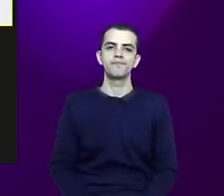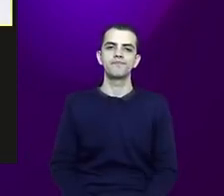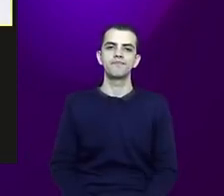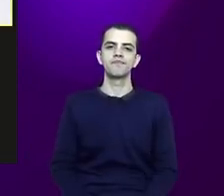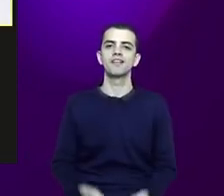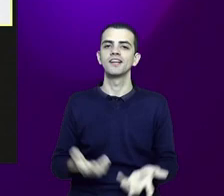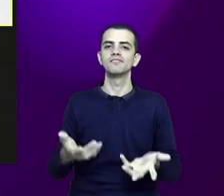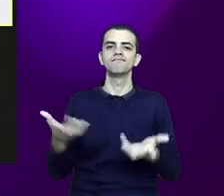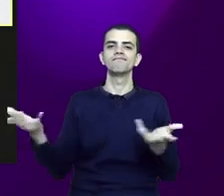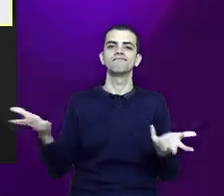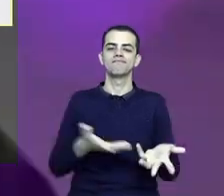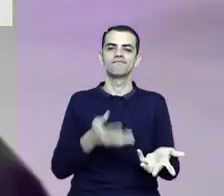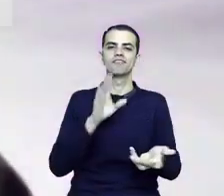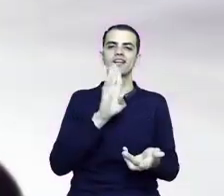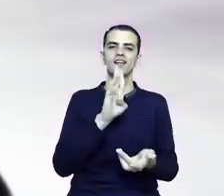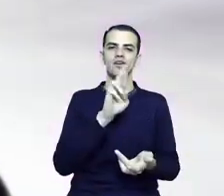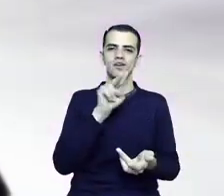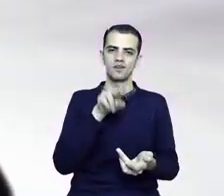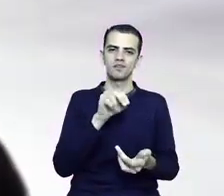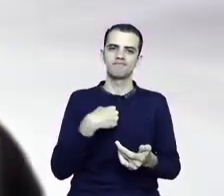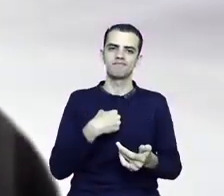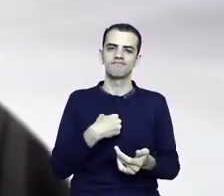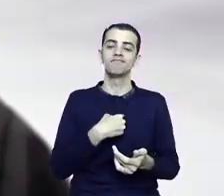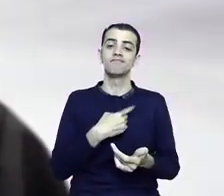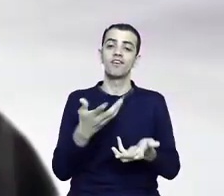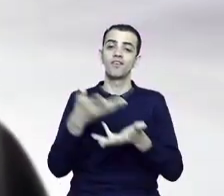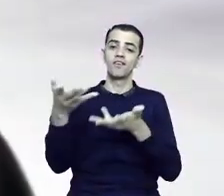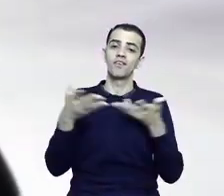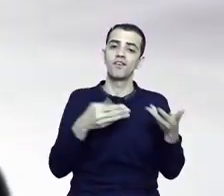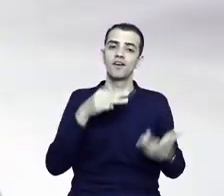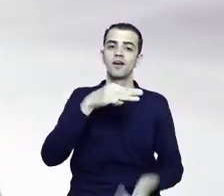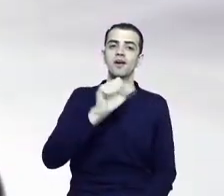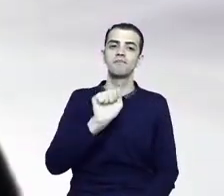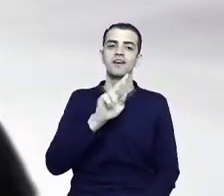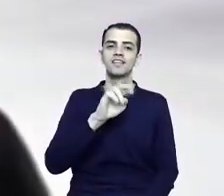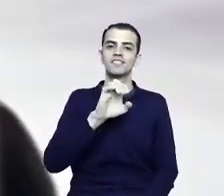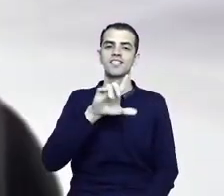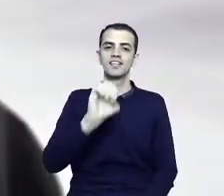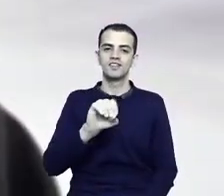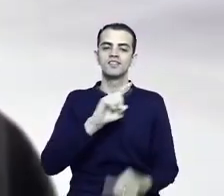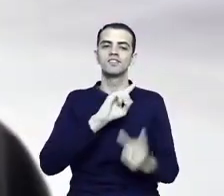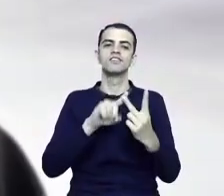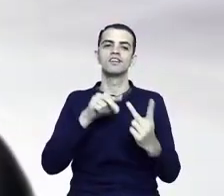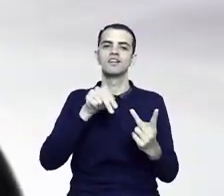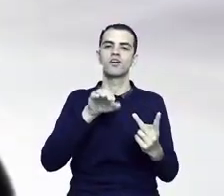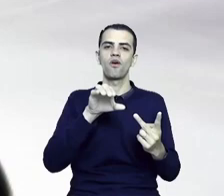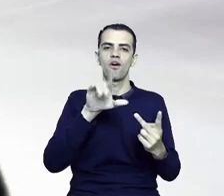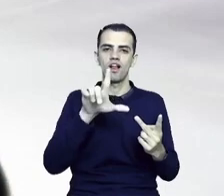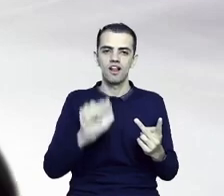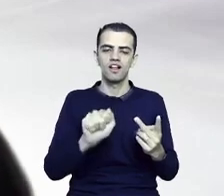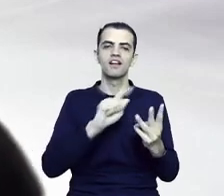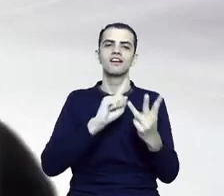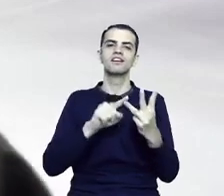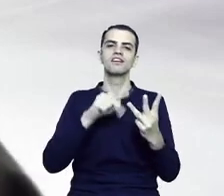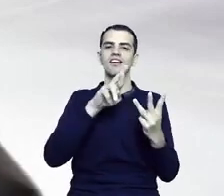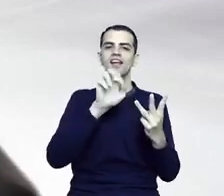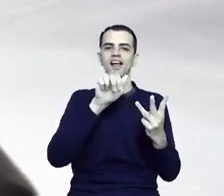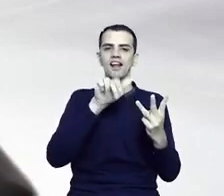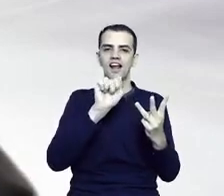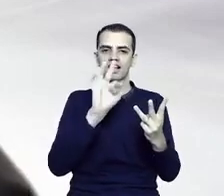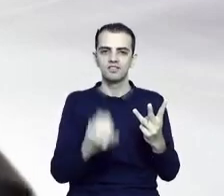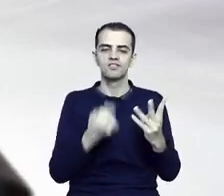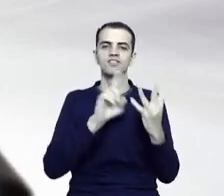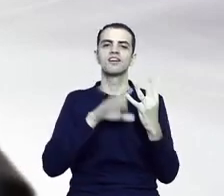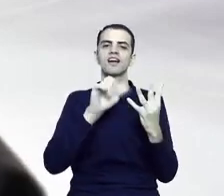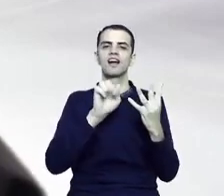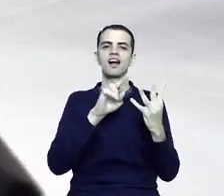Eu gostaria de chamar os colegas Dr. Marcel, Dr. Nicola, Dr. Renato, Dr. Carlos Andreoli, para a gente